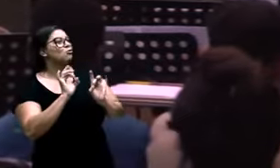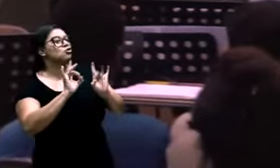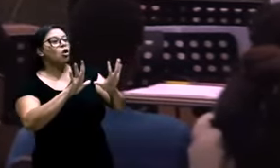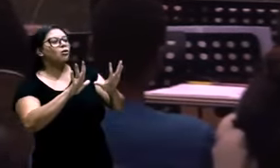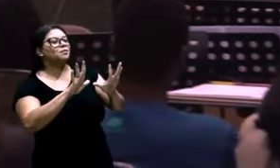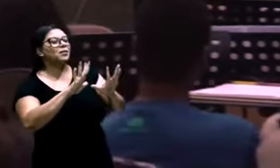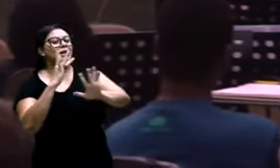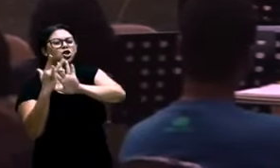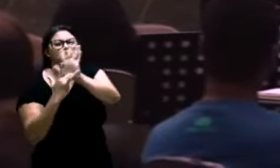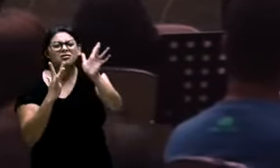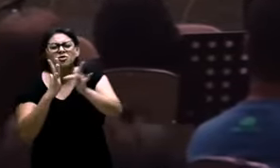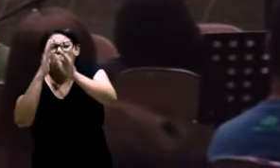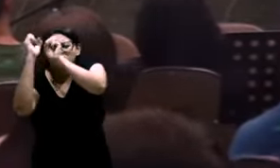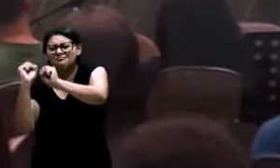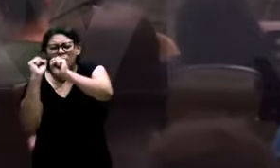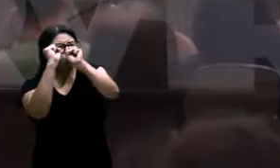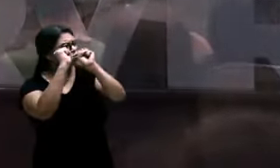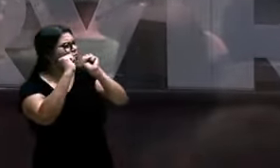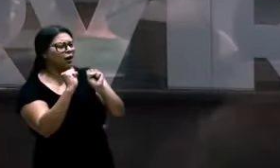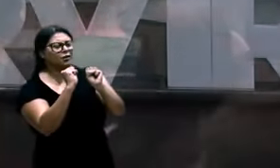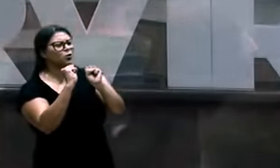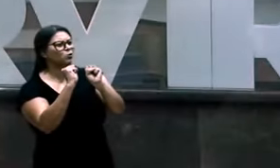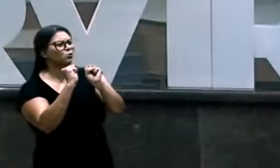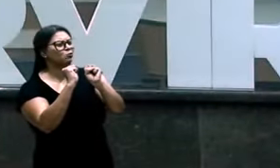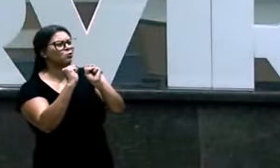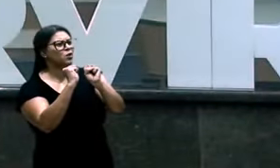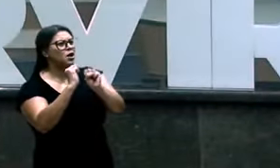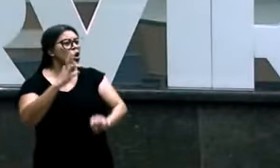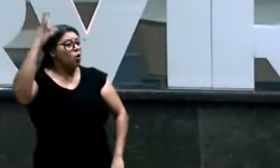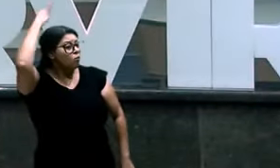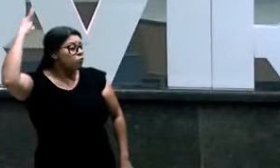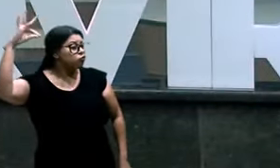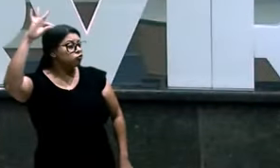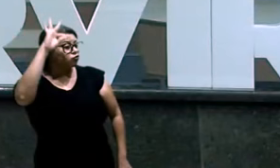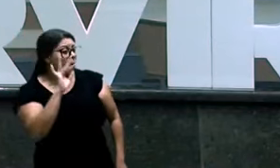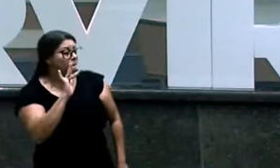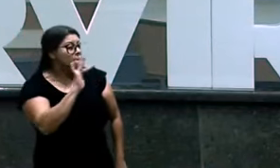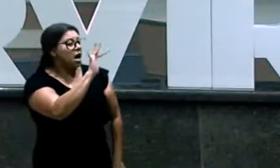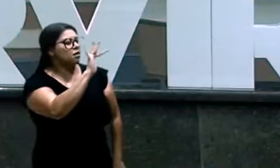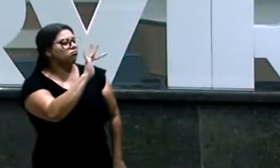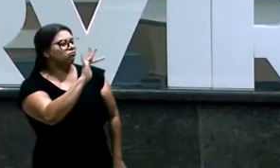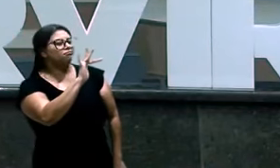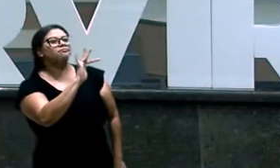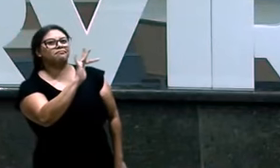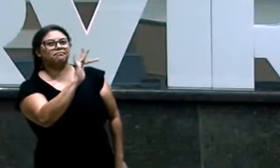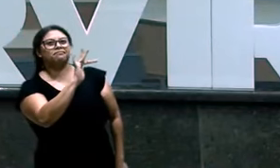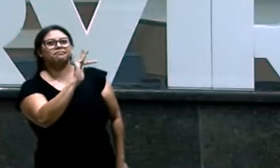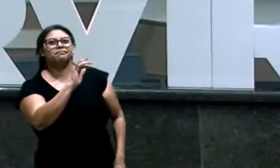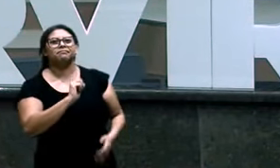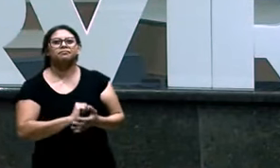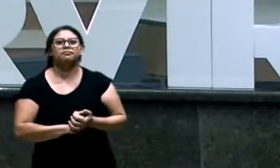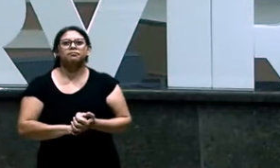Ele é mais poderoso do que eu, e vos batizará. Segura. E sabia que já